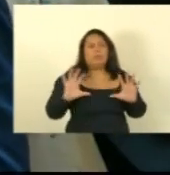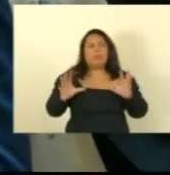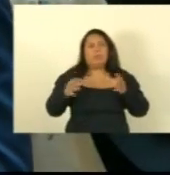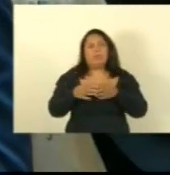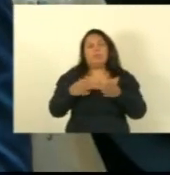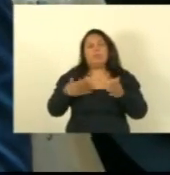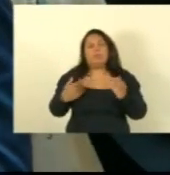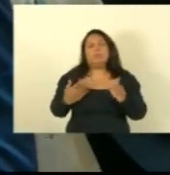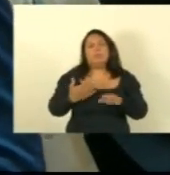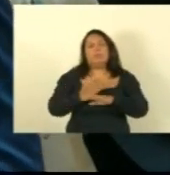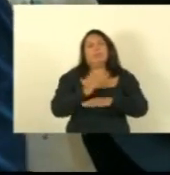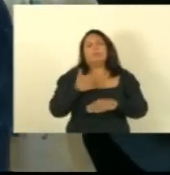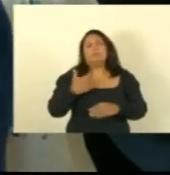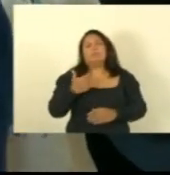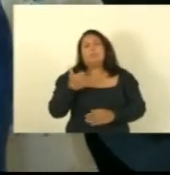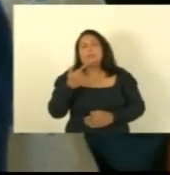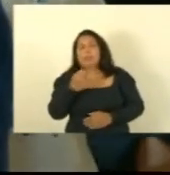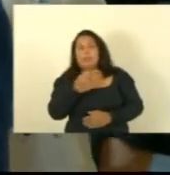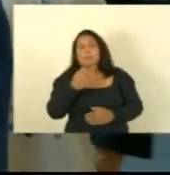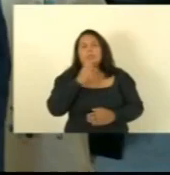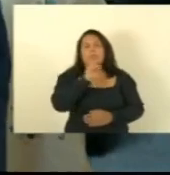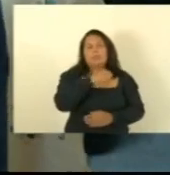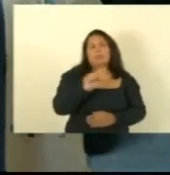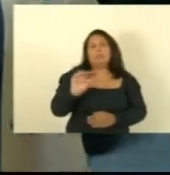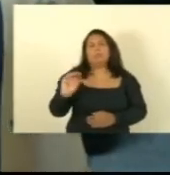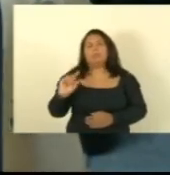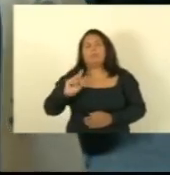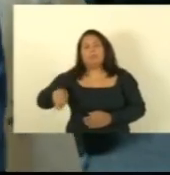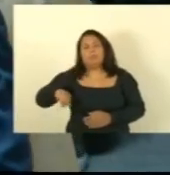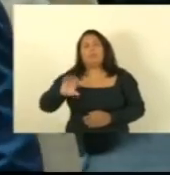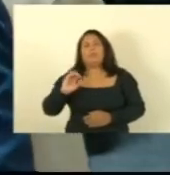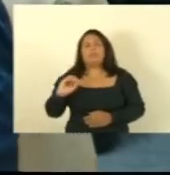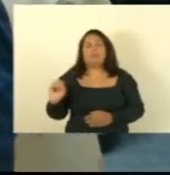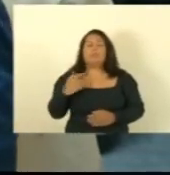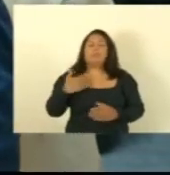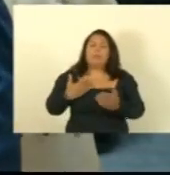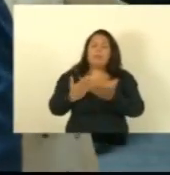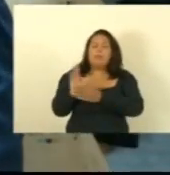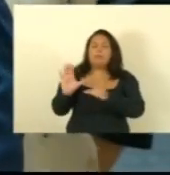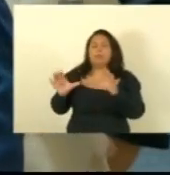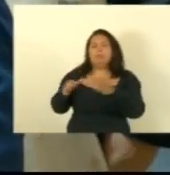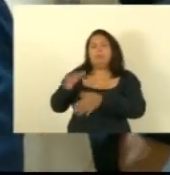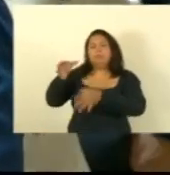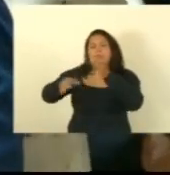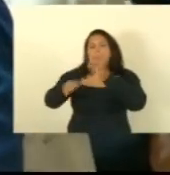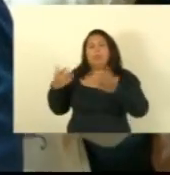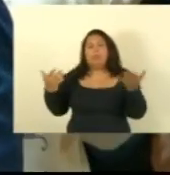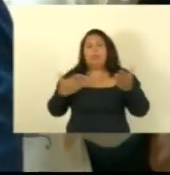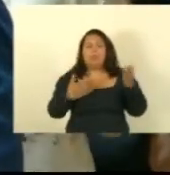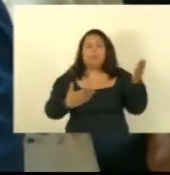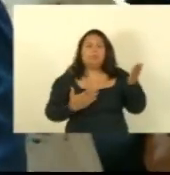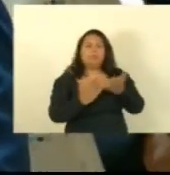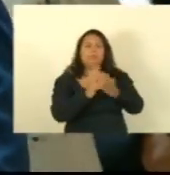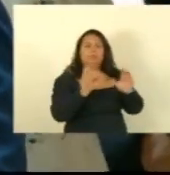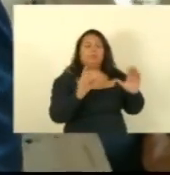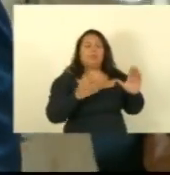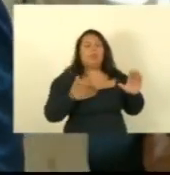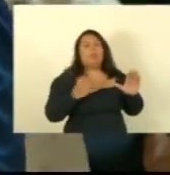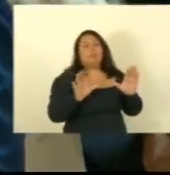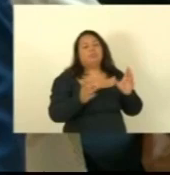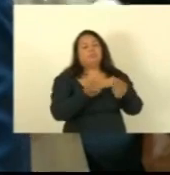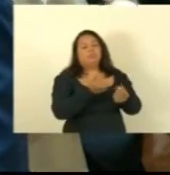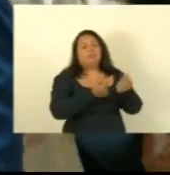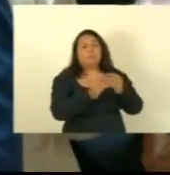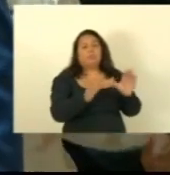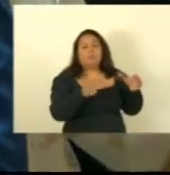7 votos sim, ou não, aprovado na Comissão de Constituição e Justiça. Passo a colher voto agora da Comissão de Finanças, deputado